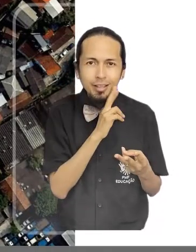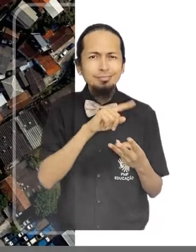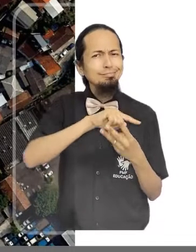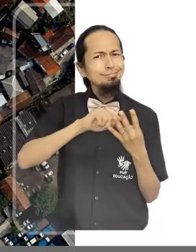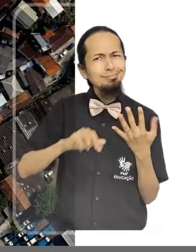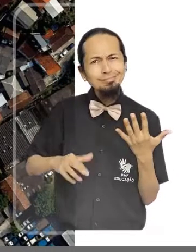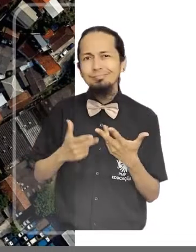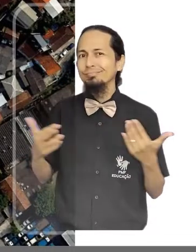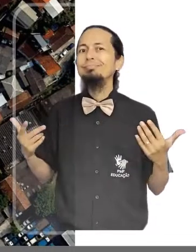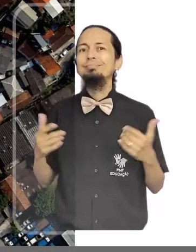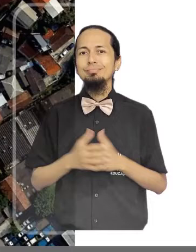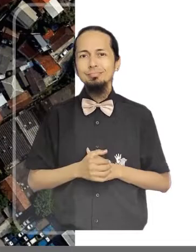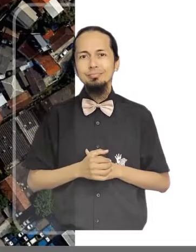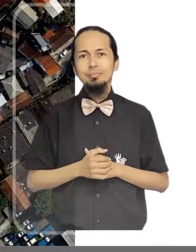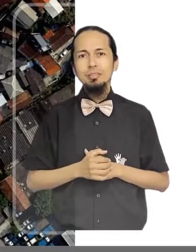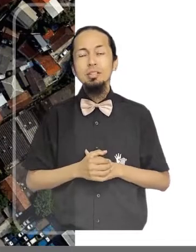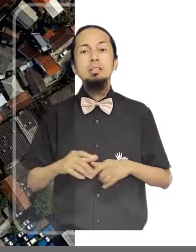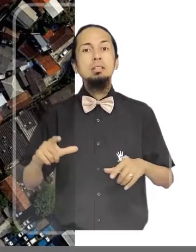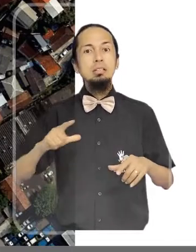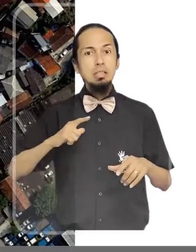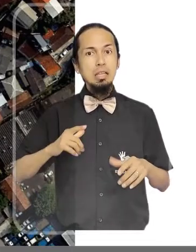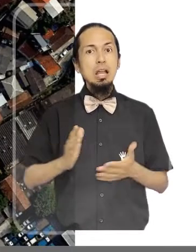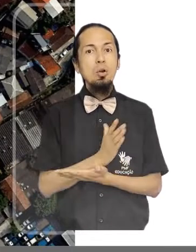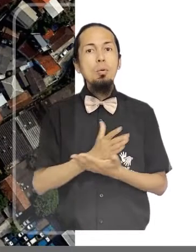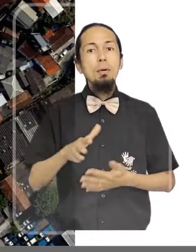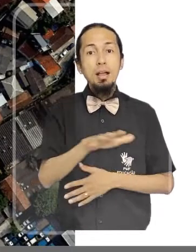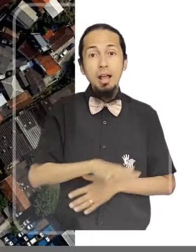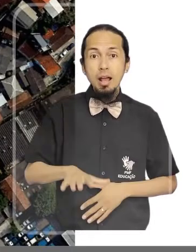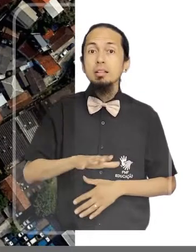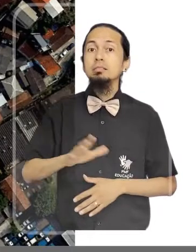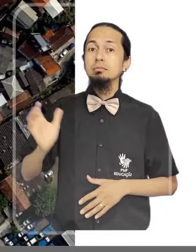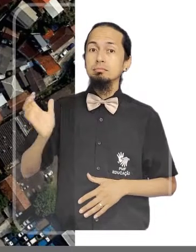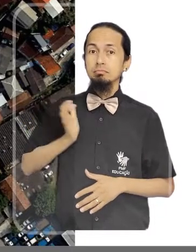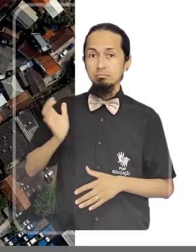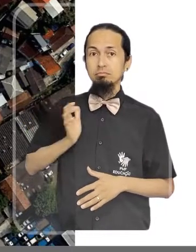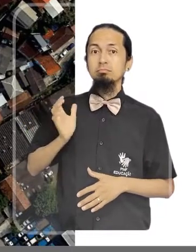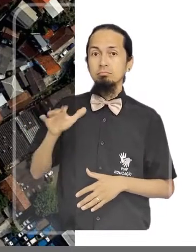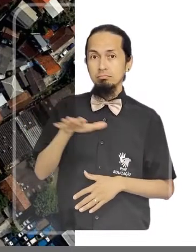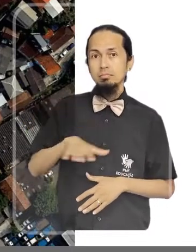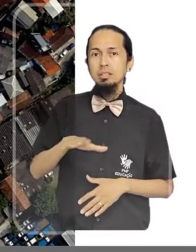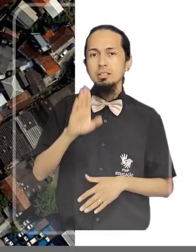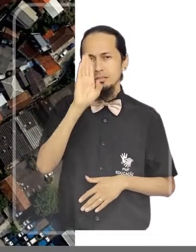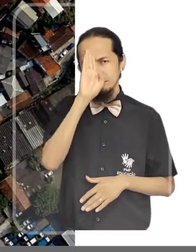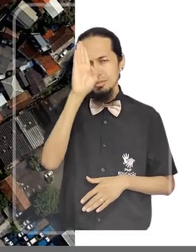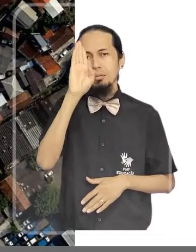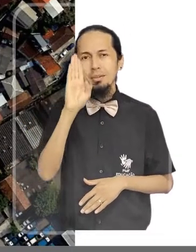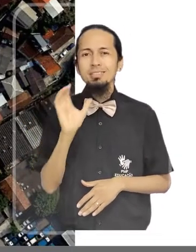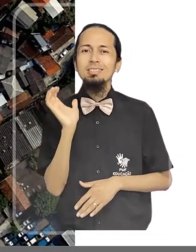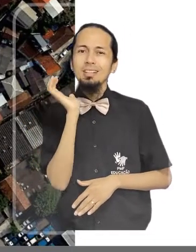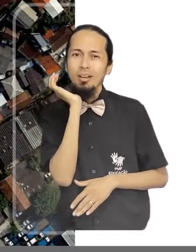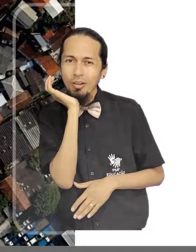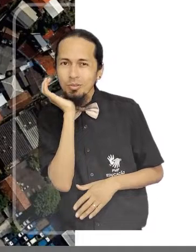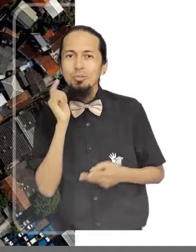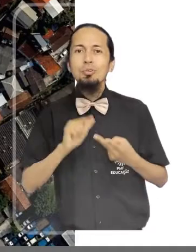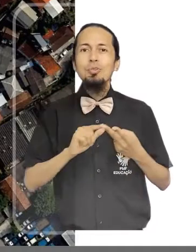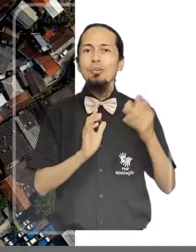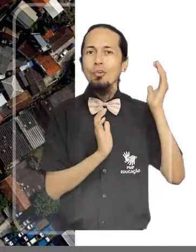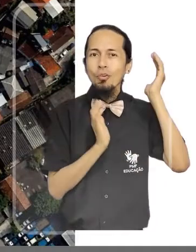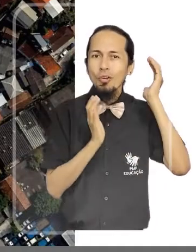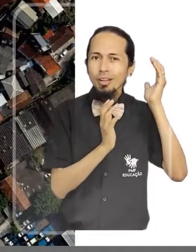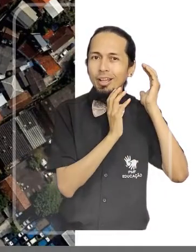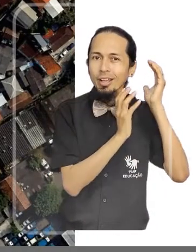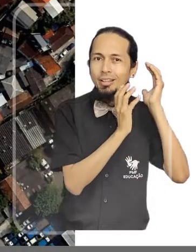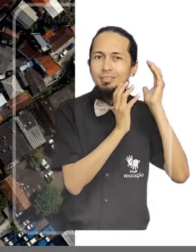É possível observar a existência de áreas com grande concentração de renda, principalmente nos bairros Itaguaçu e